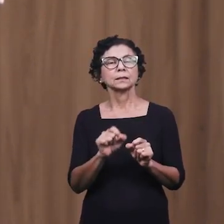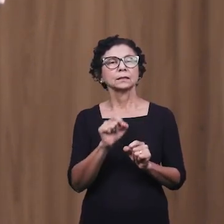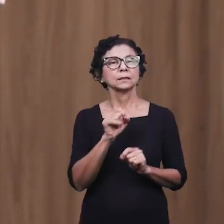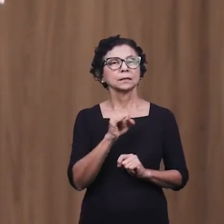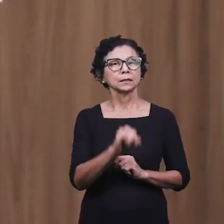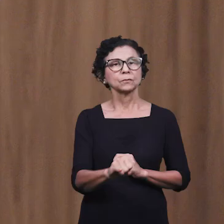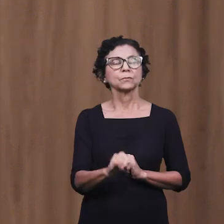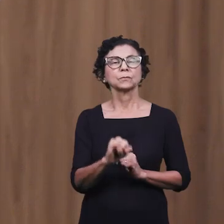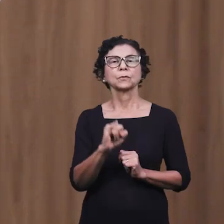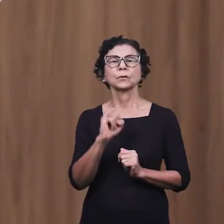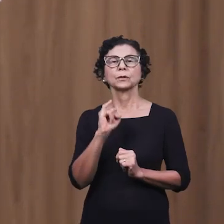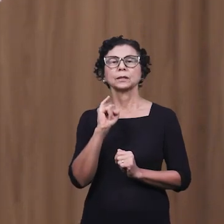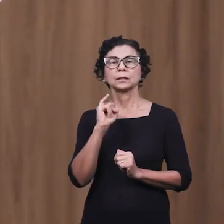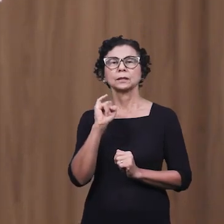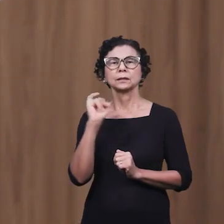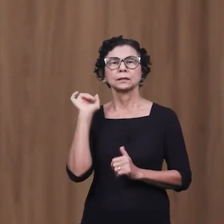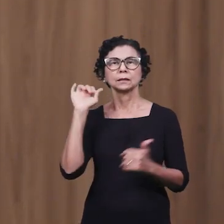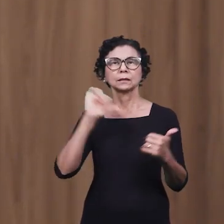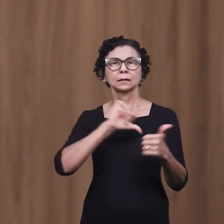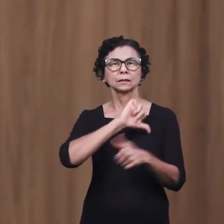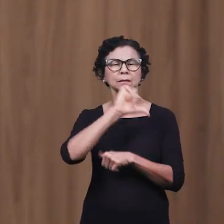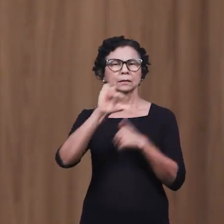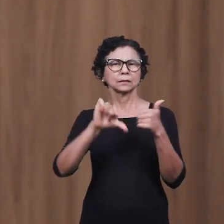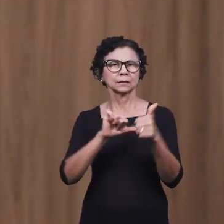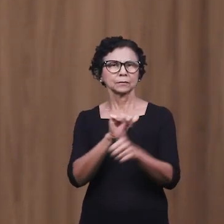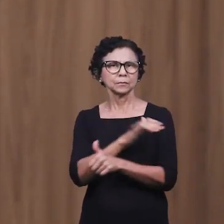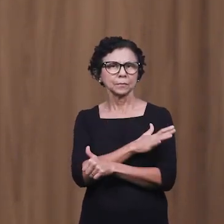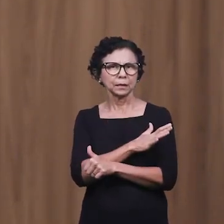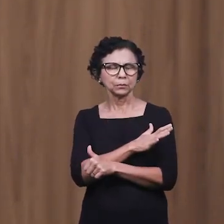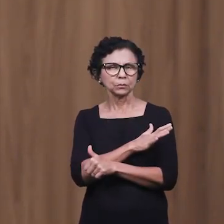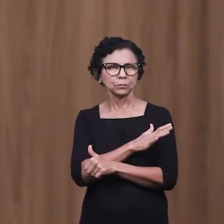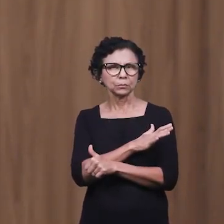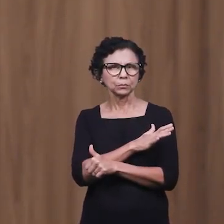foi gerado, aquilo que foi gerado, criado, gerado.